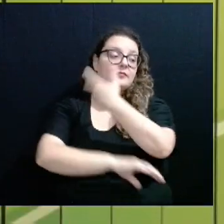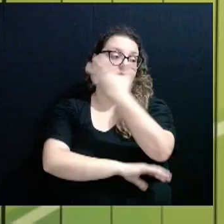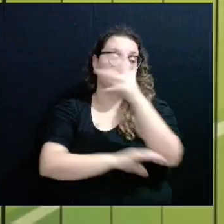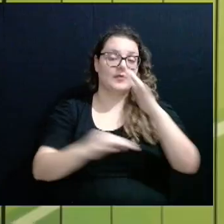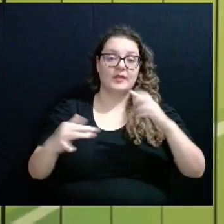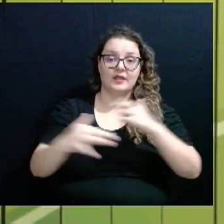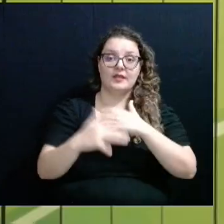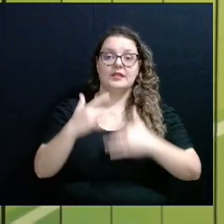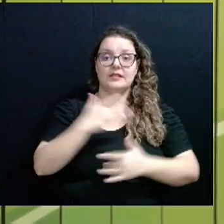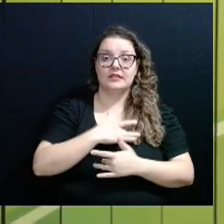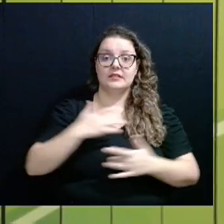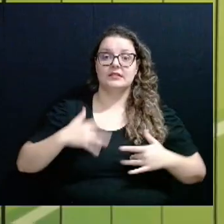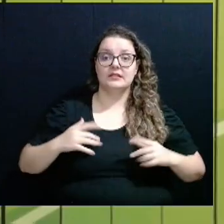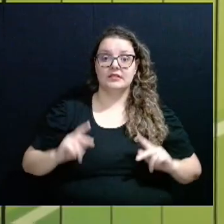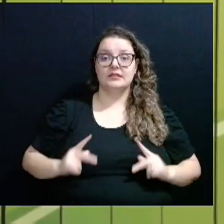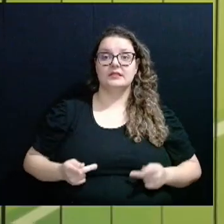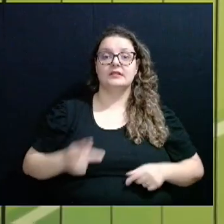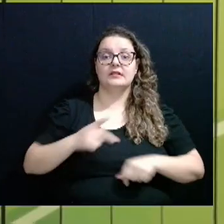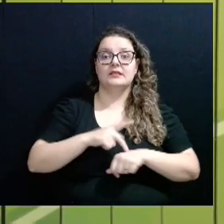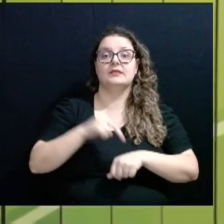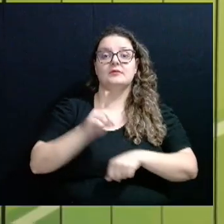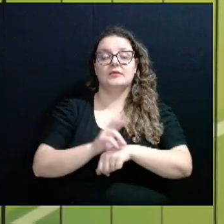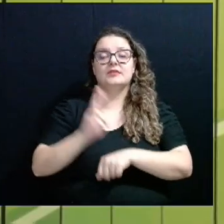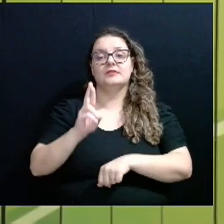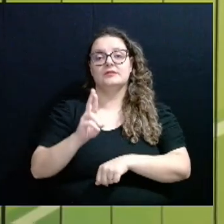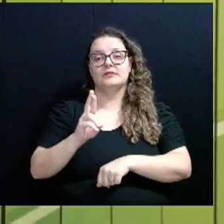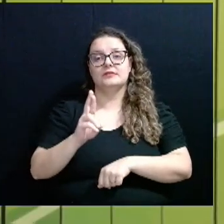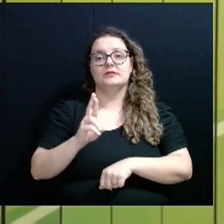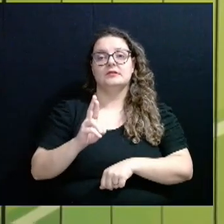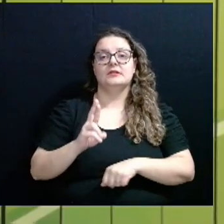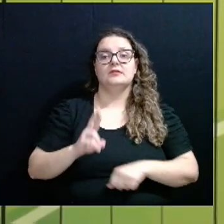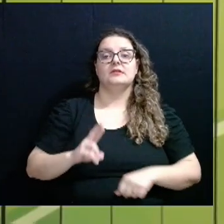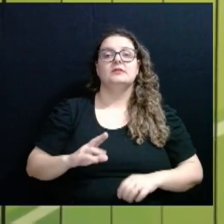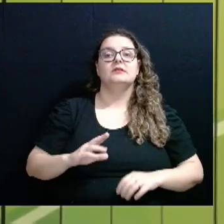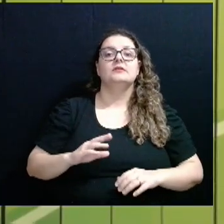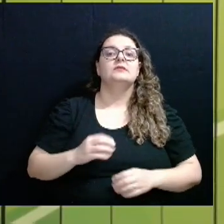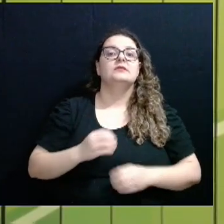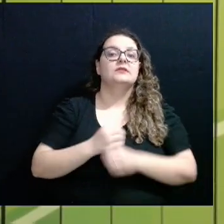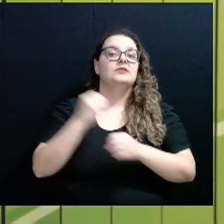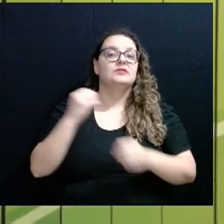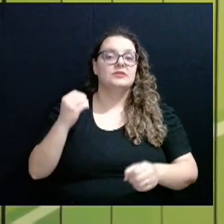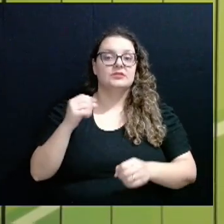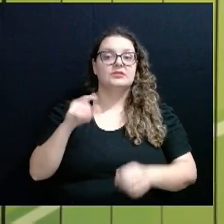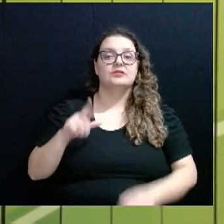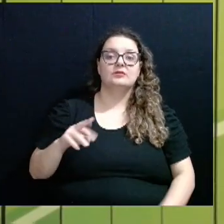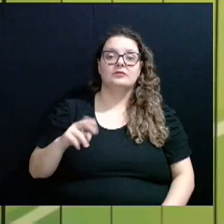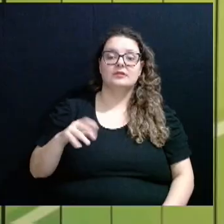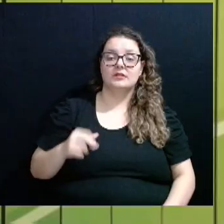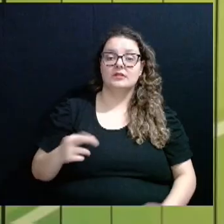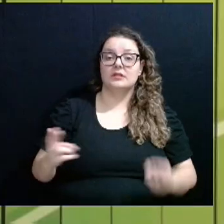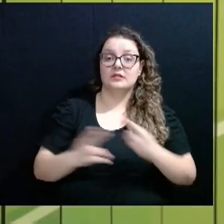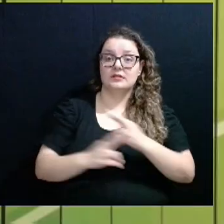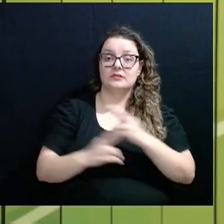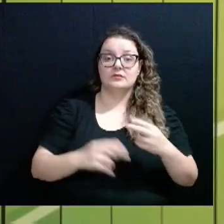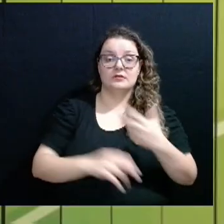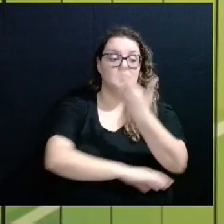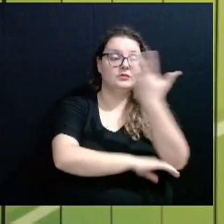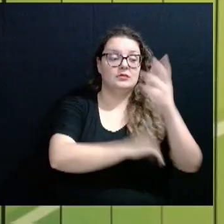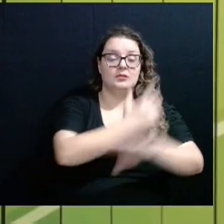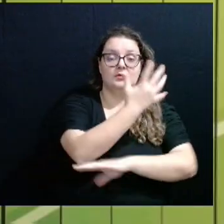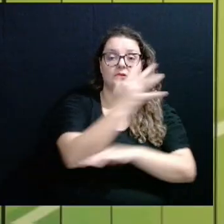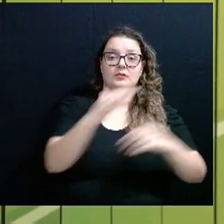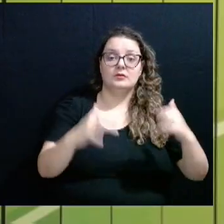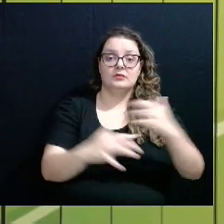humana, pós-doutora da Escola de Engenharia de Lorena, onde estudou a relação justamente das florestas urbanas e